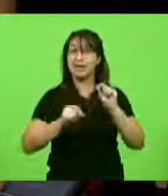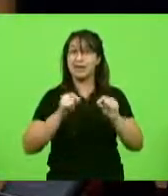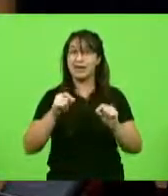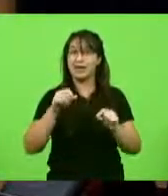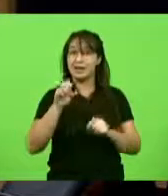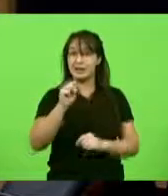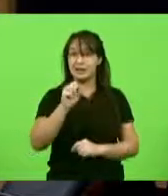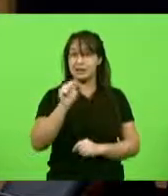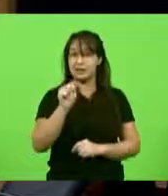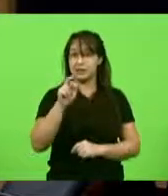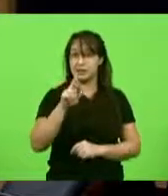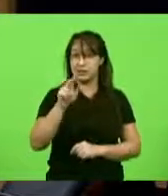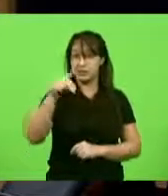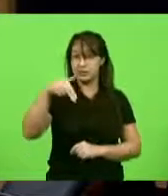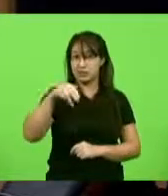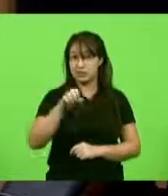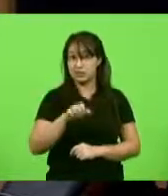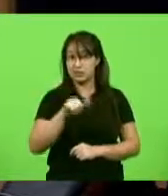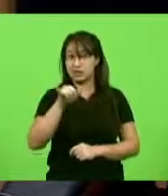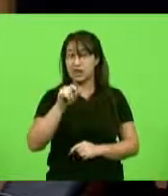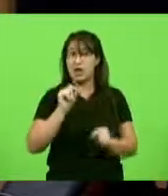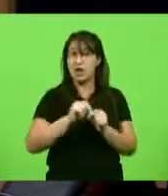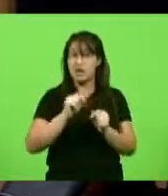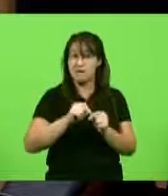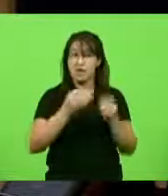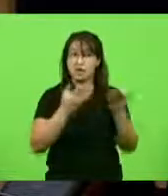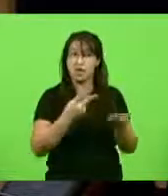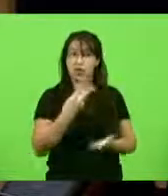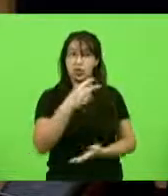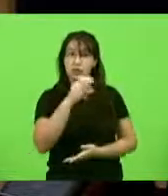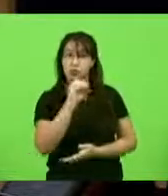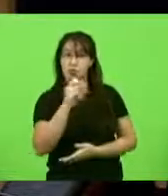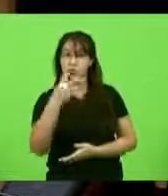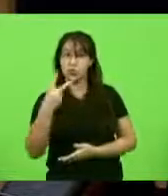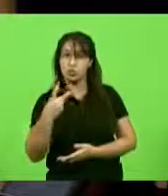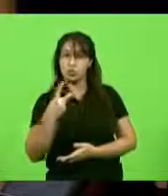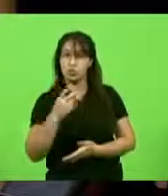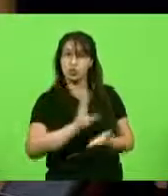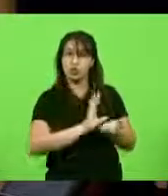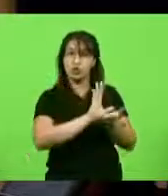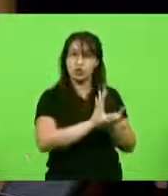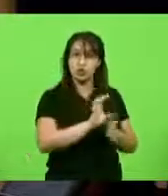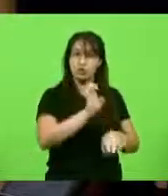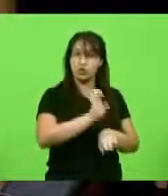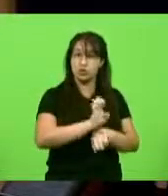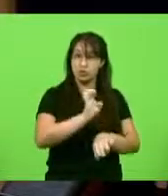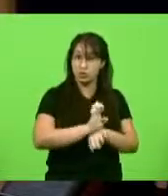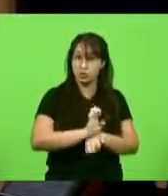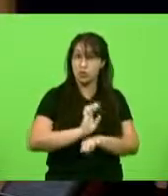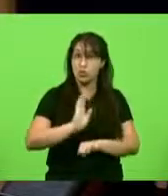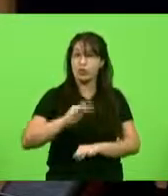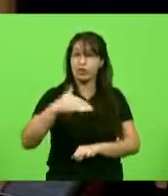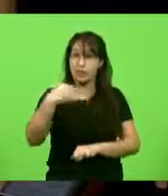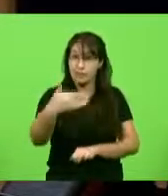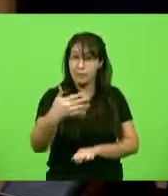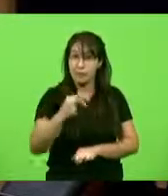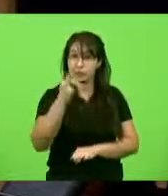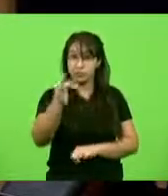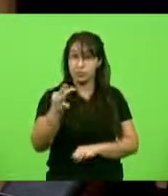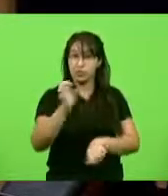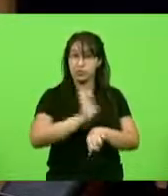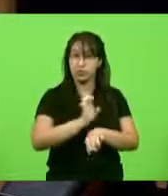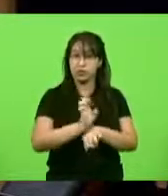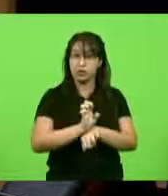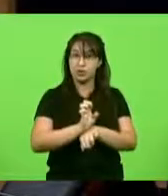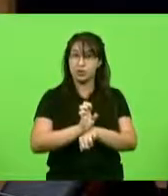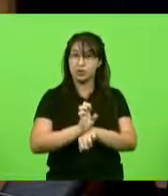fez a 282 com recurso estadual, mas depois o Estado recebeu o